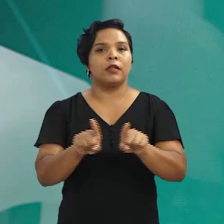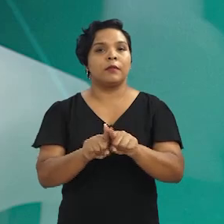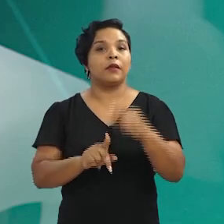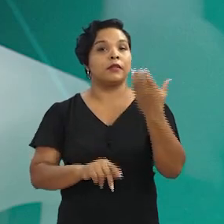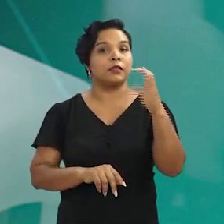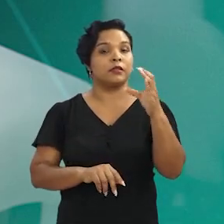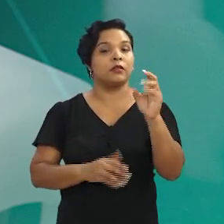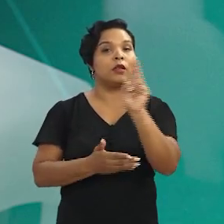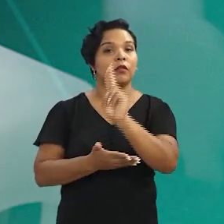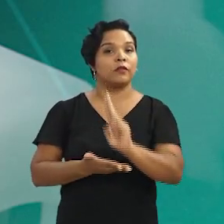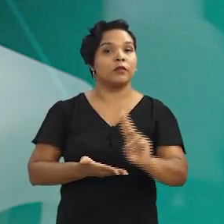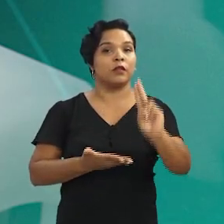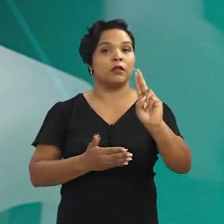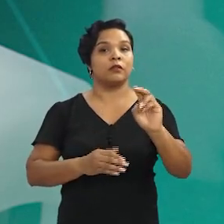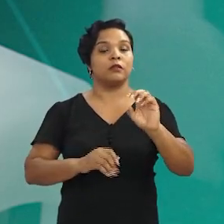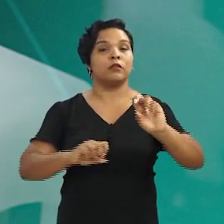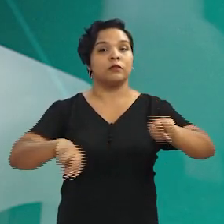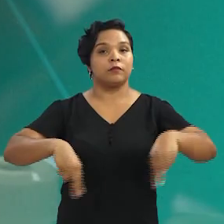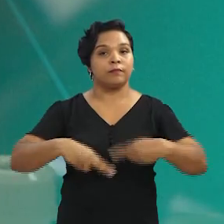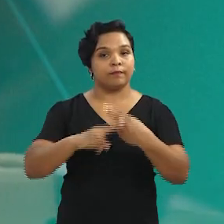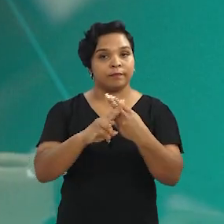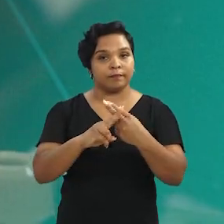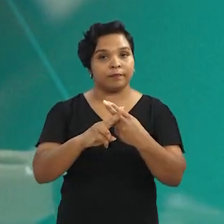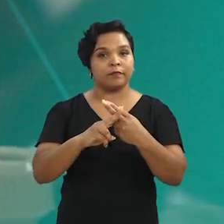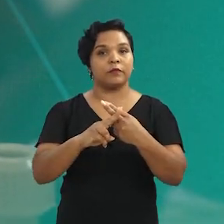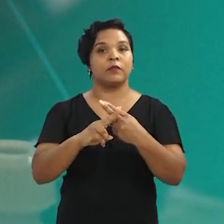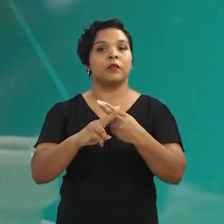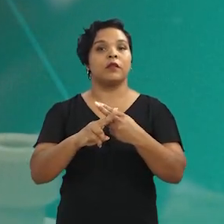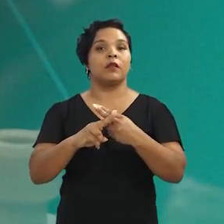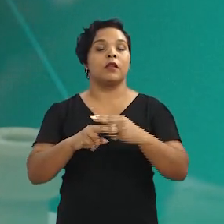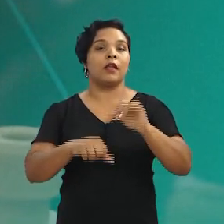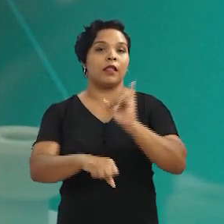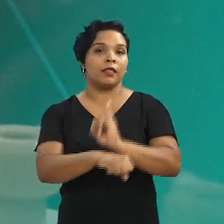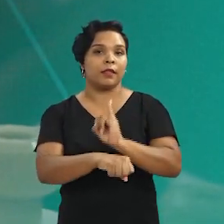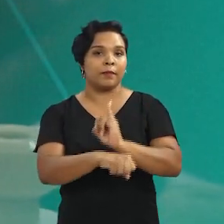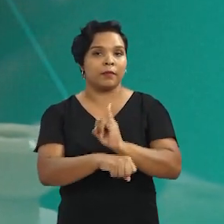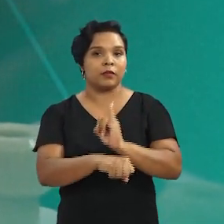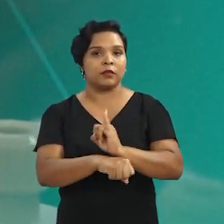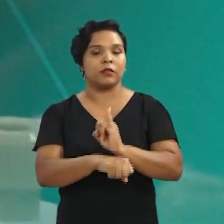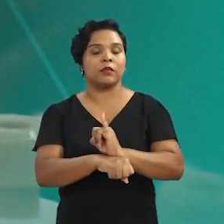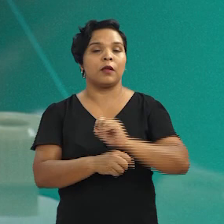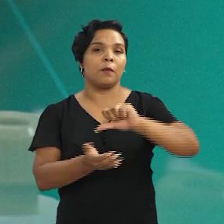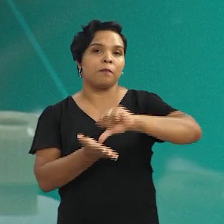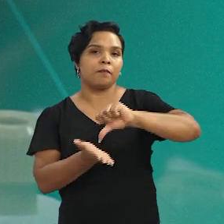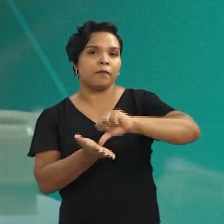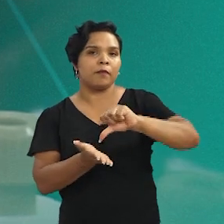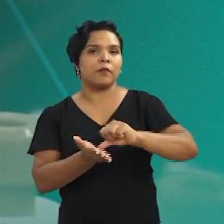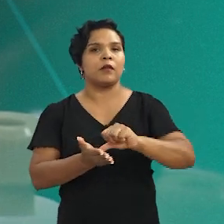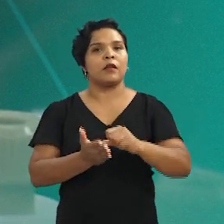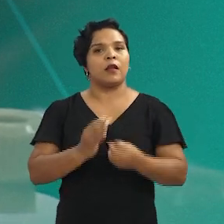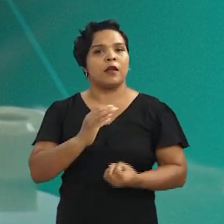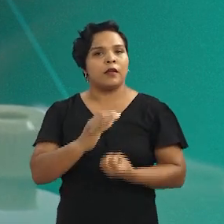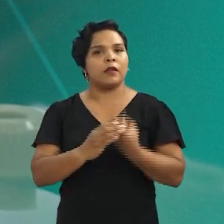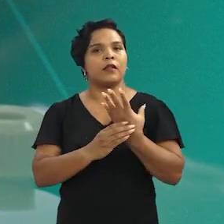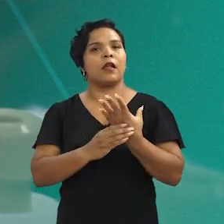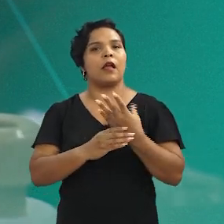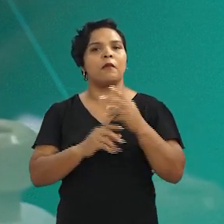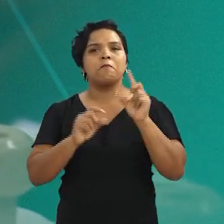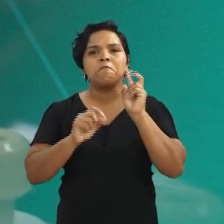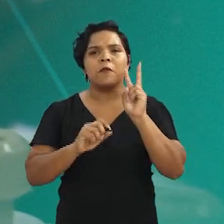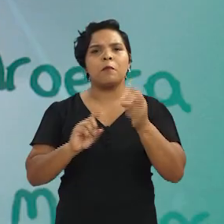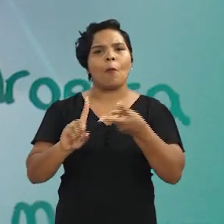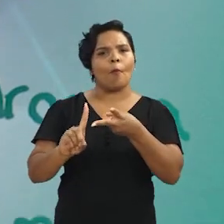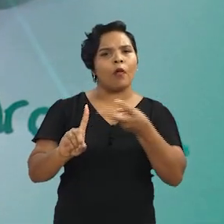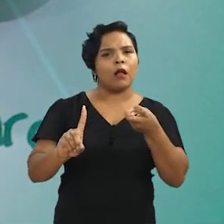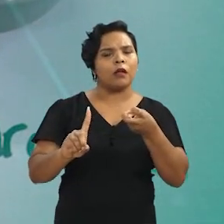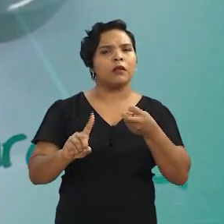ainda, cientistas da Universidade Estadual do Sudoeste da Bahia, campus de Itapetinga, criam fórmulas para avaliar e detectar